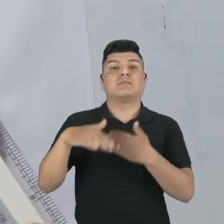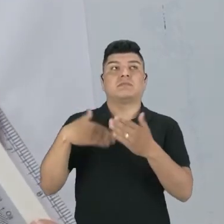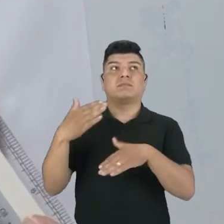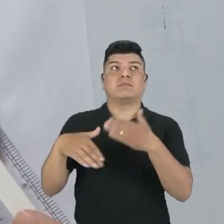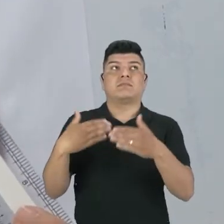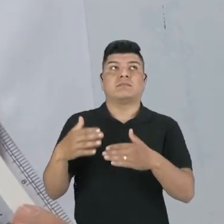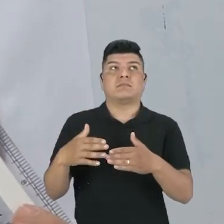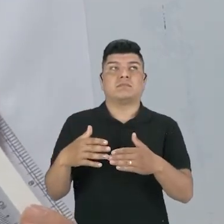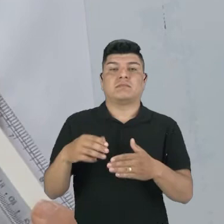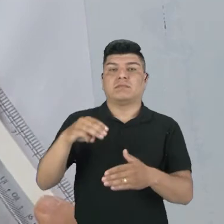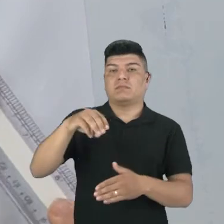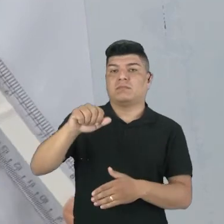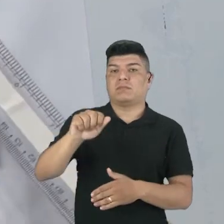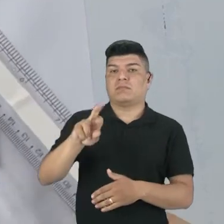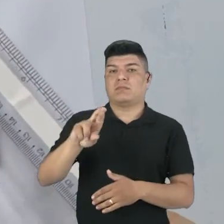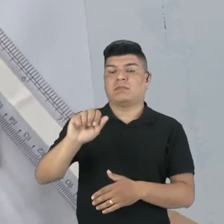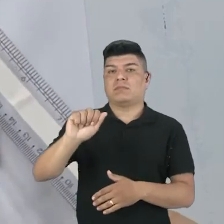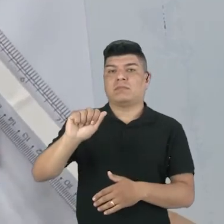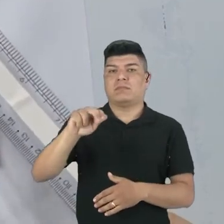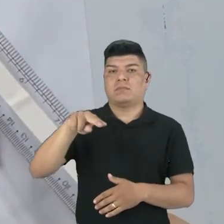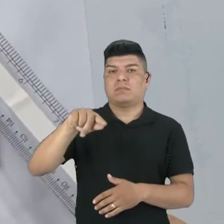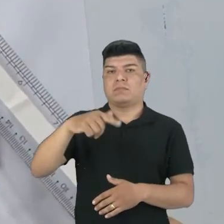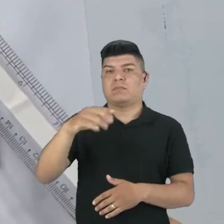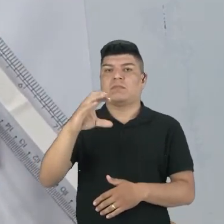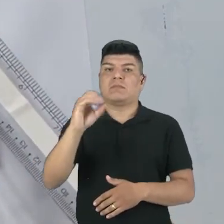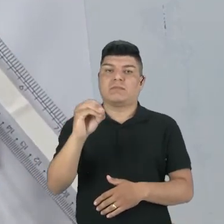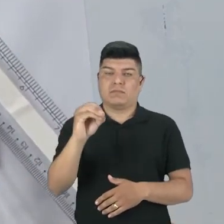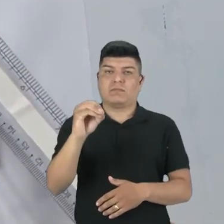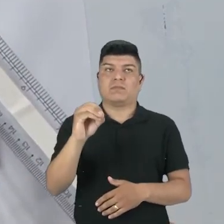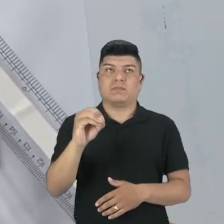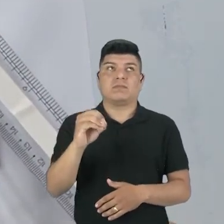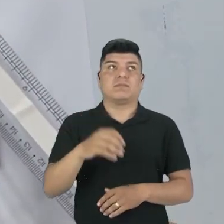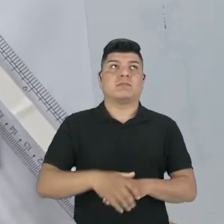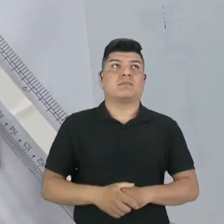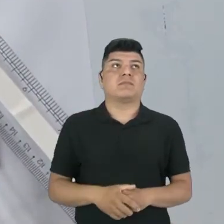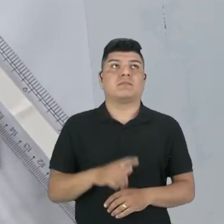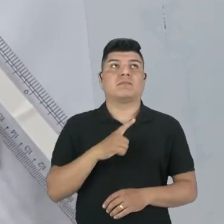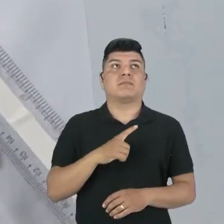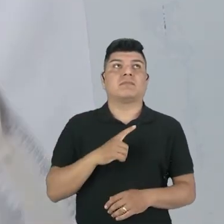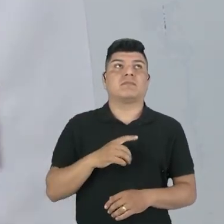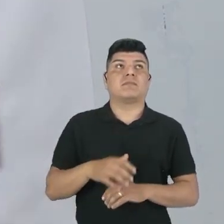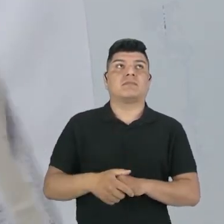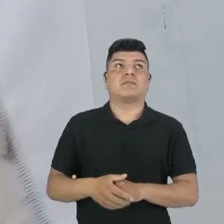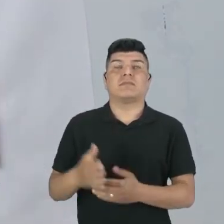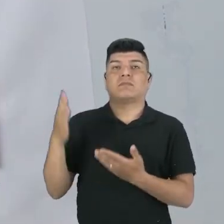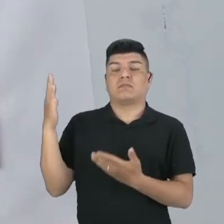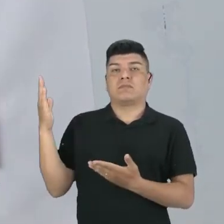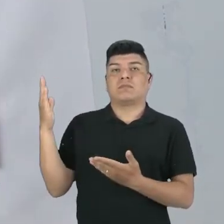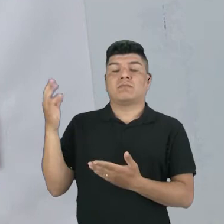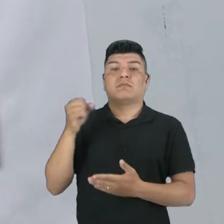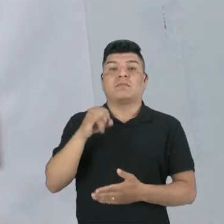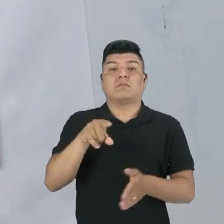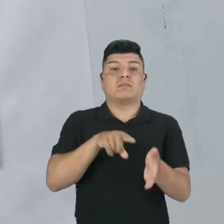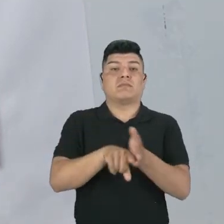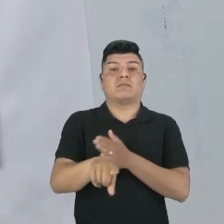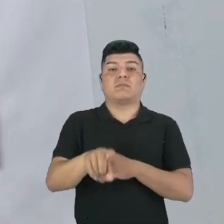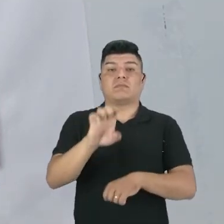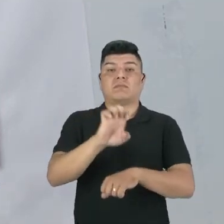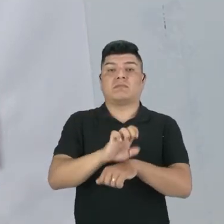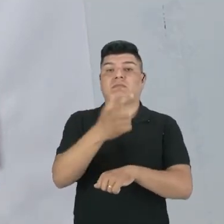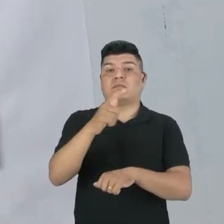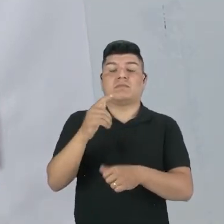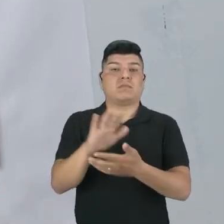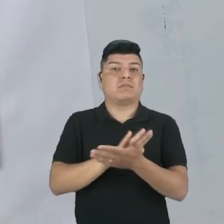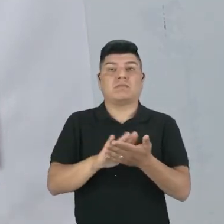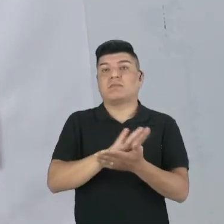é Maranhão, ó, tem 377 regiões, tá? Se a gente for perguntar qual é o estado que não tem nenhuma, como